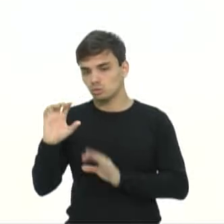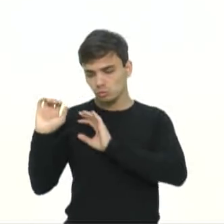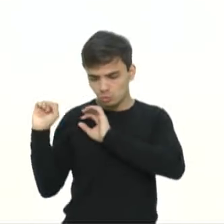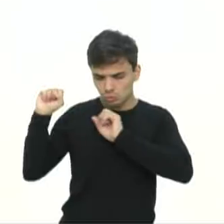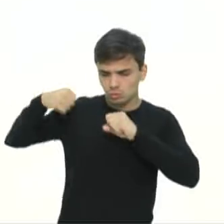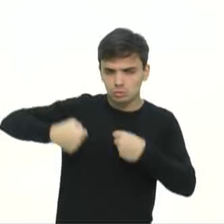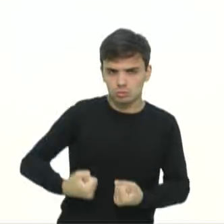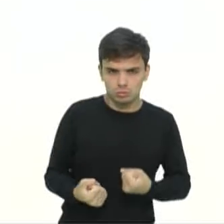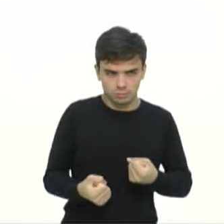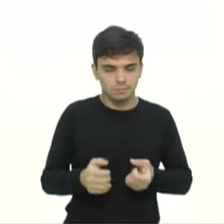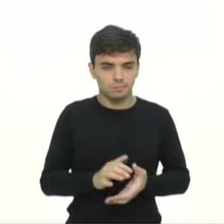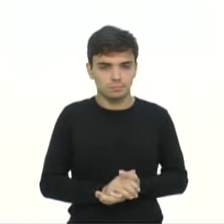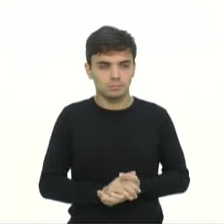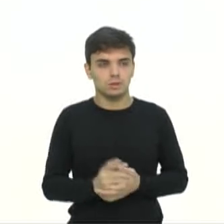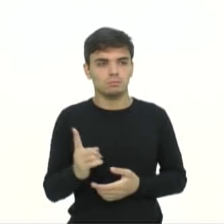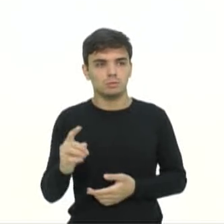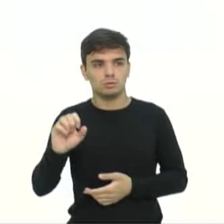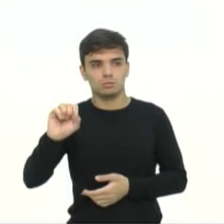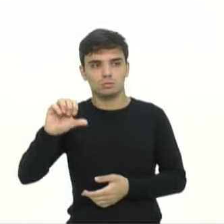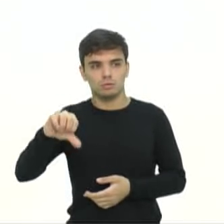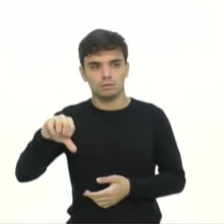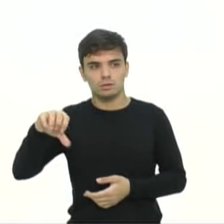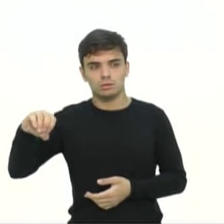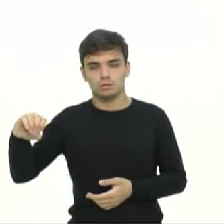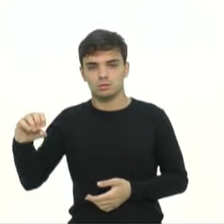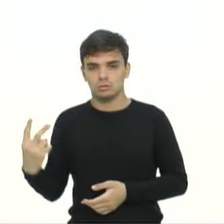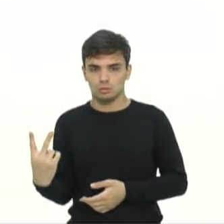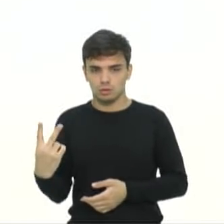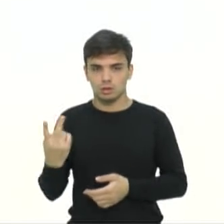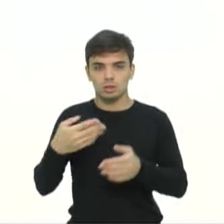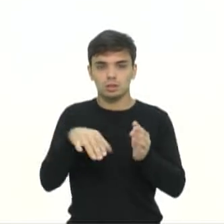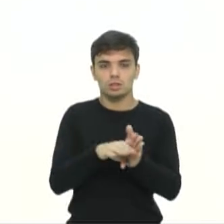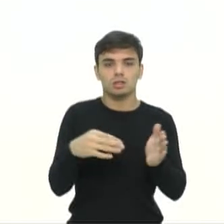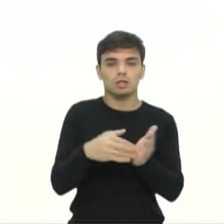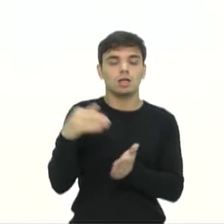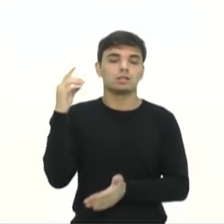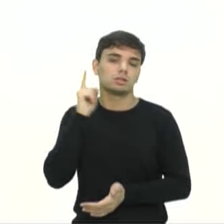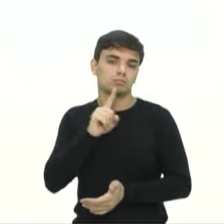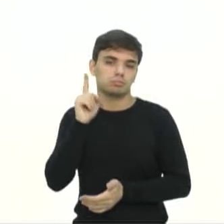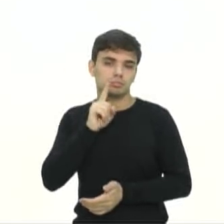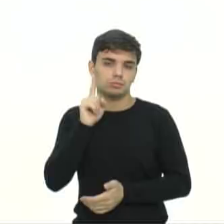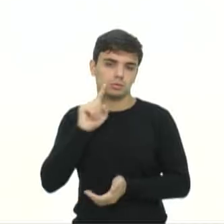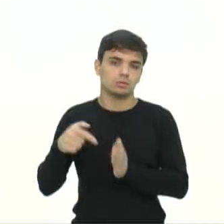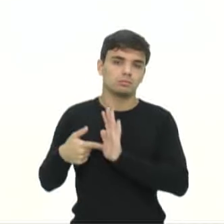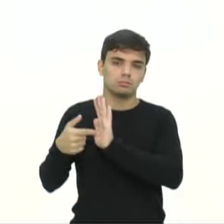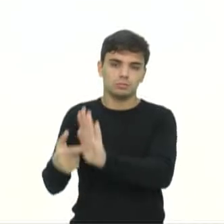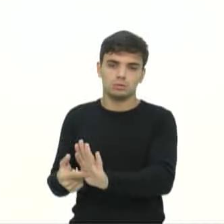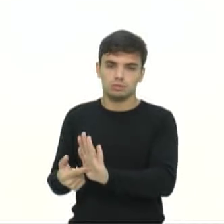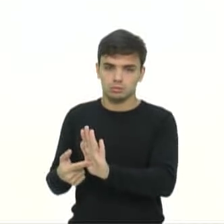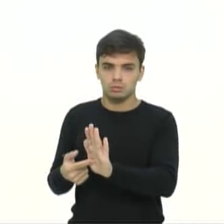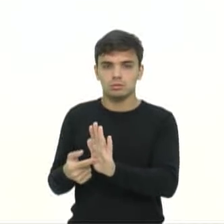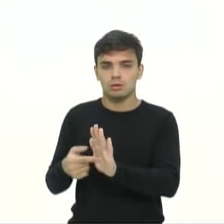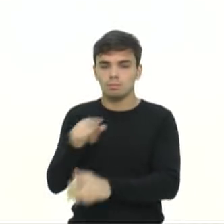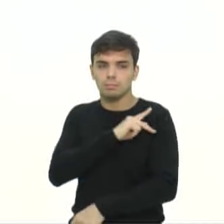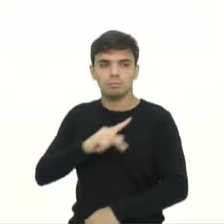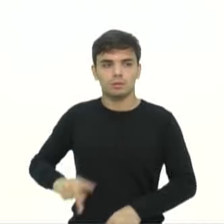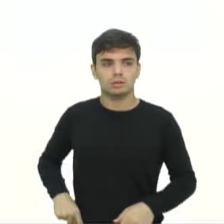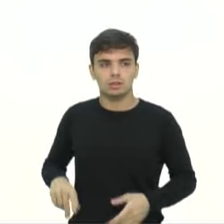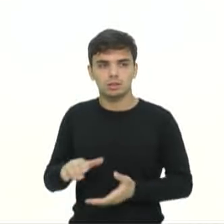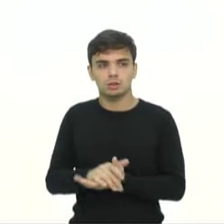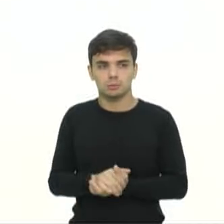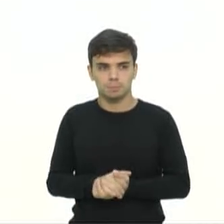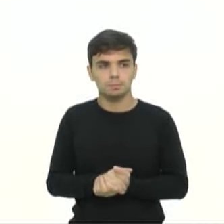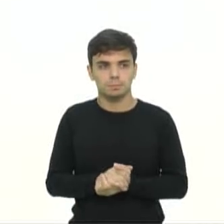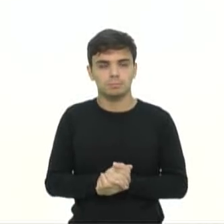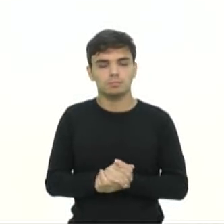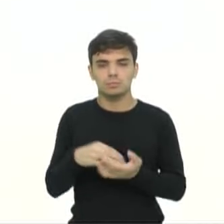Em 1902, o esporte chega aos Estados Unidos por meio de uma demonstração ao presidente Franklin Roosevelt, que